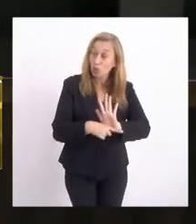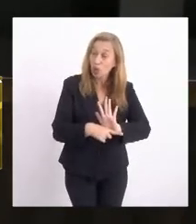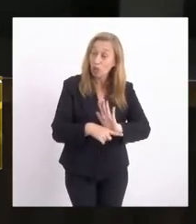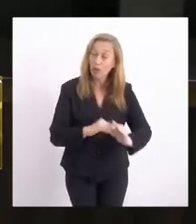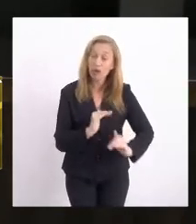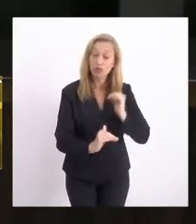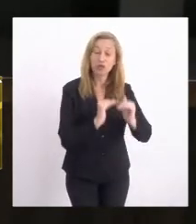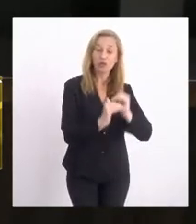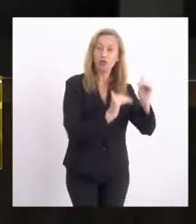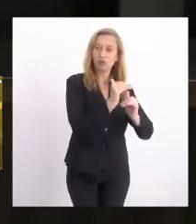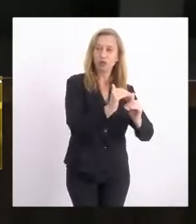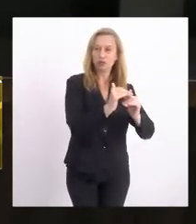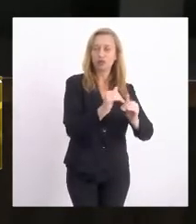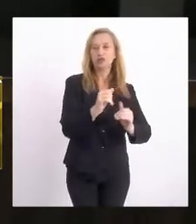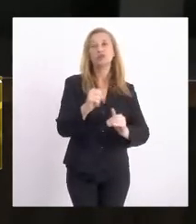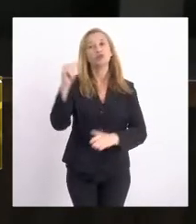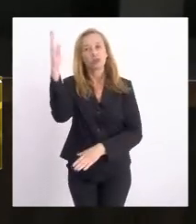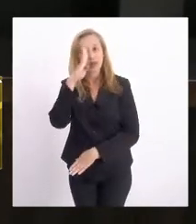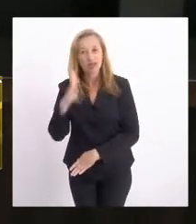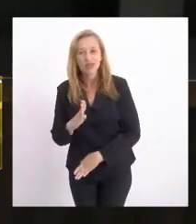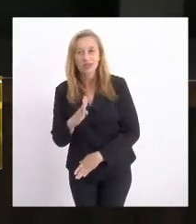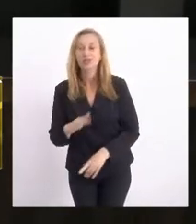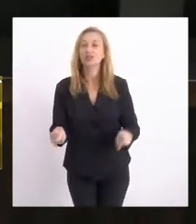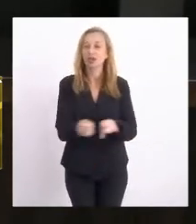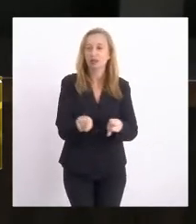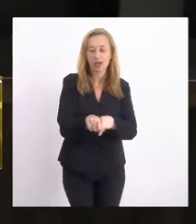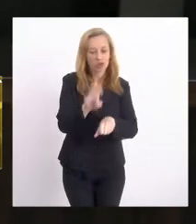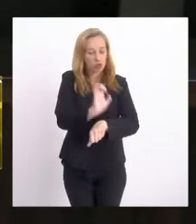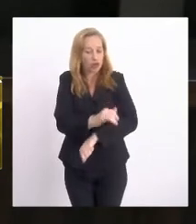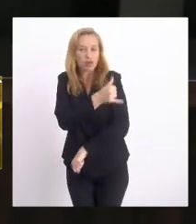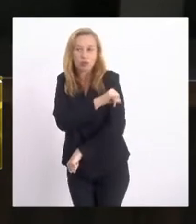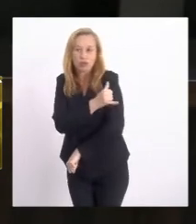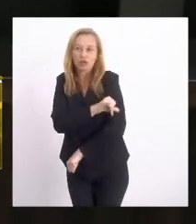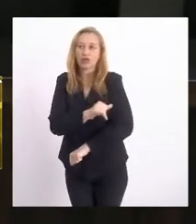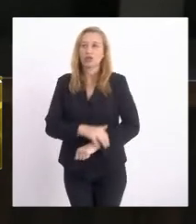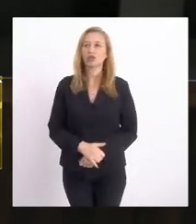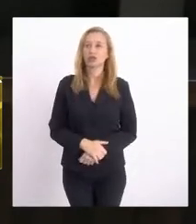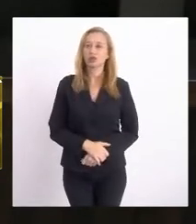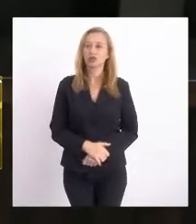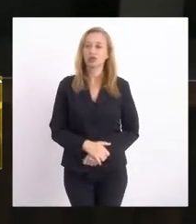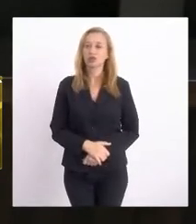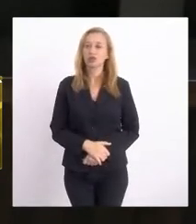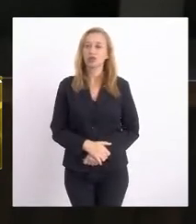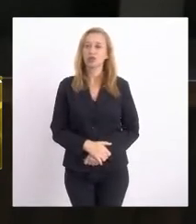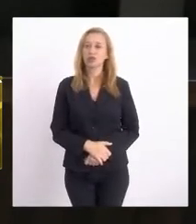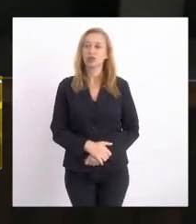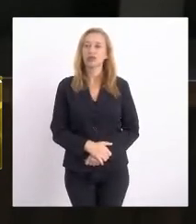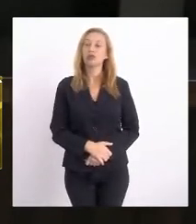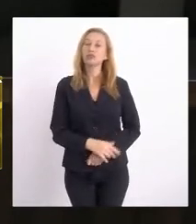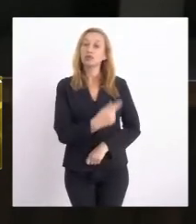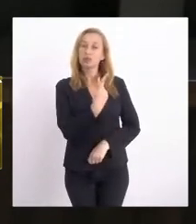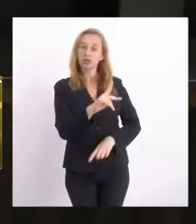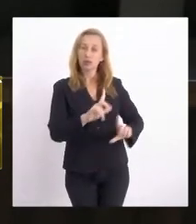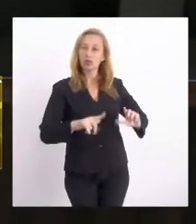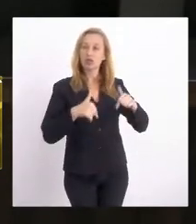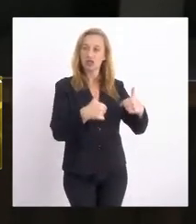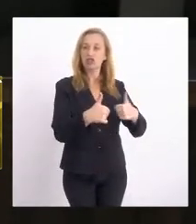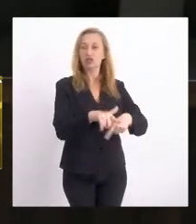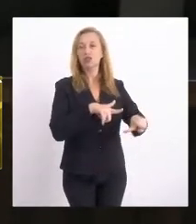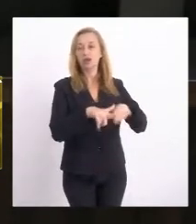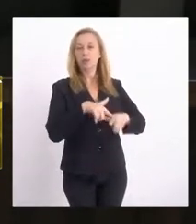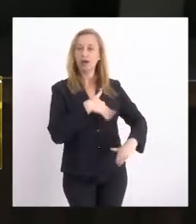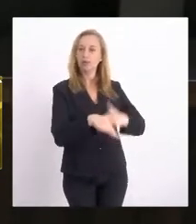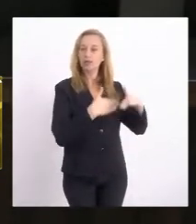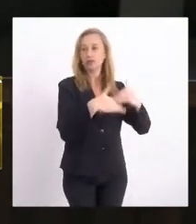para o desenvolvimento do Brasil e do Estado do Rio de Janeiro com as suas as doações para o